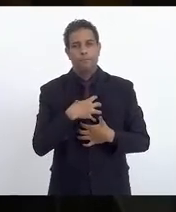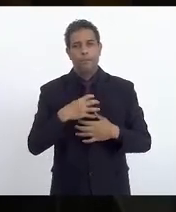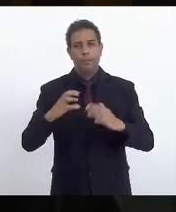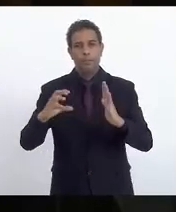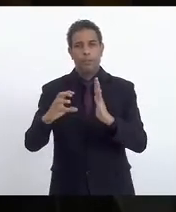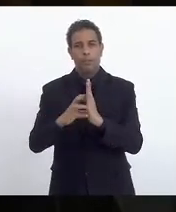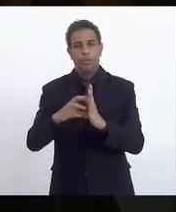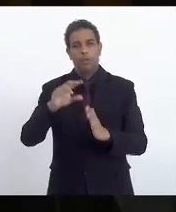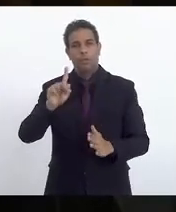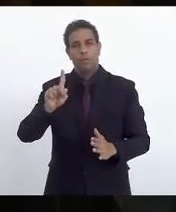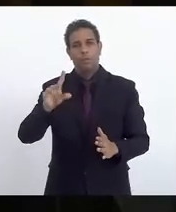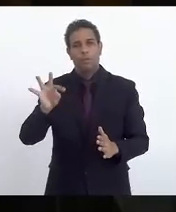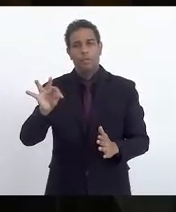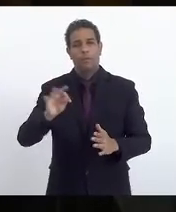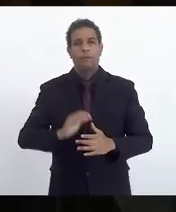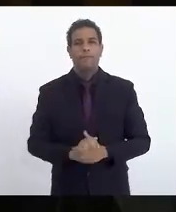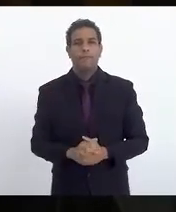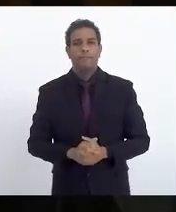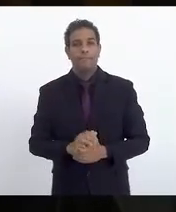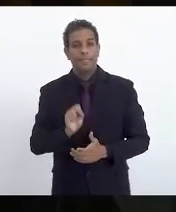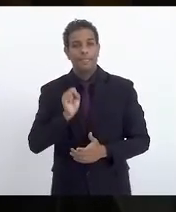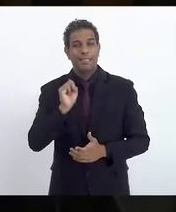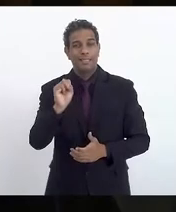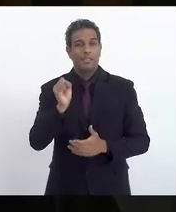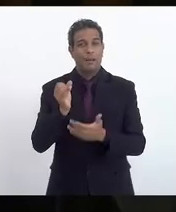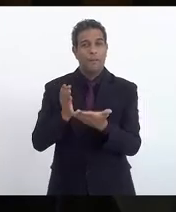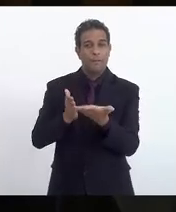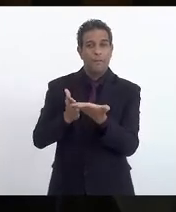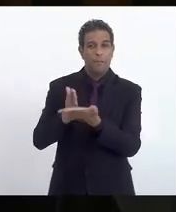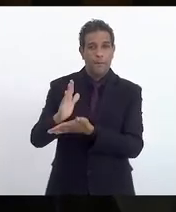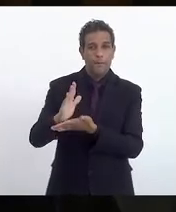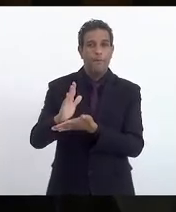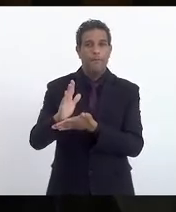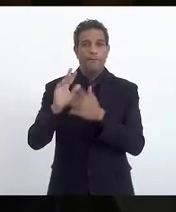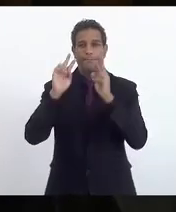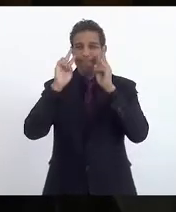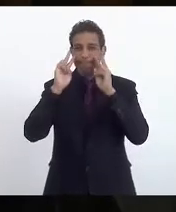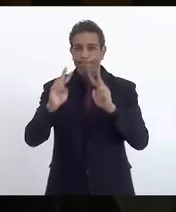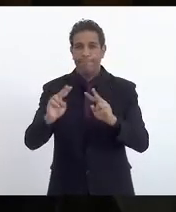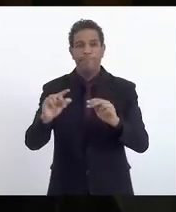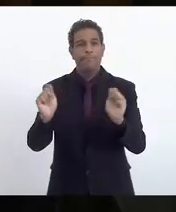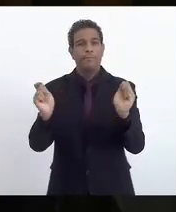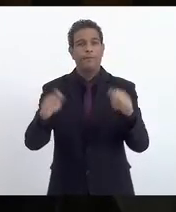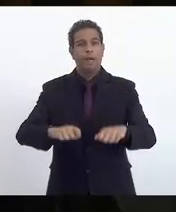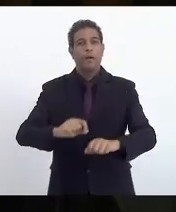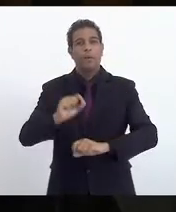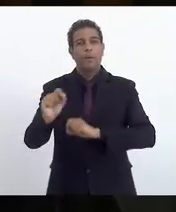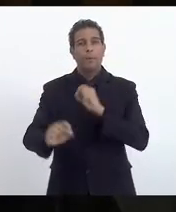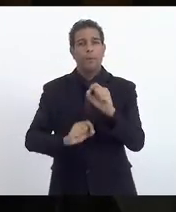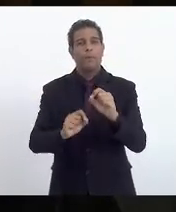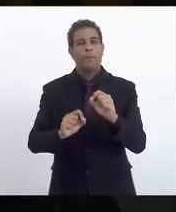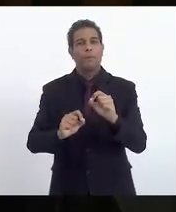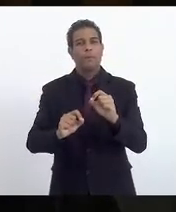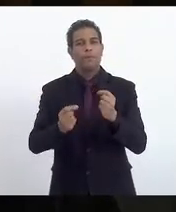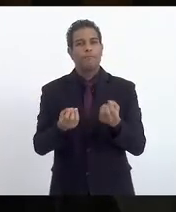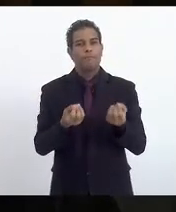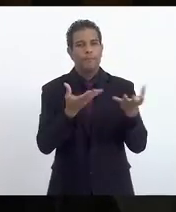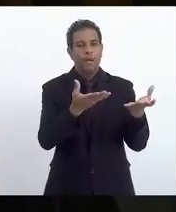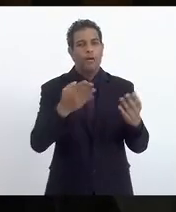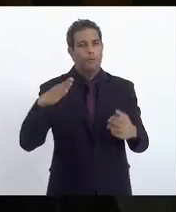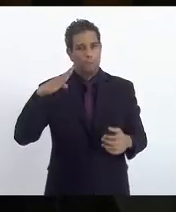PT ser a prova furar o teto de gastos ele dá o